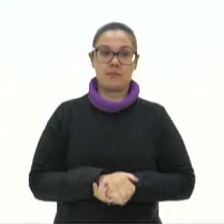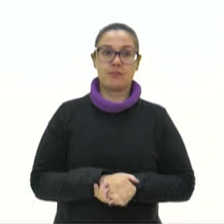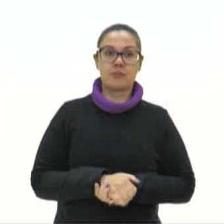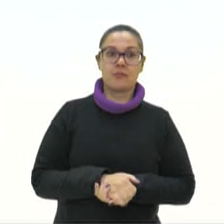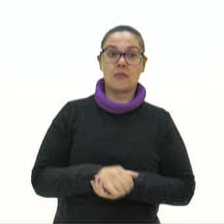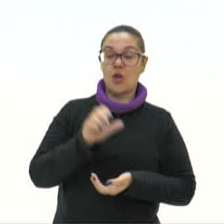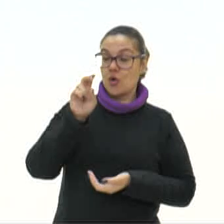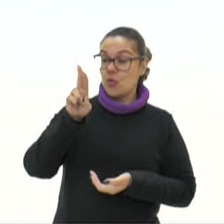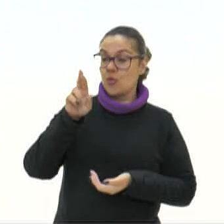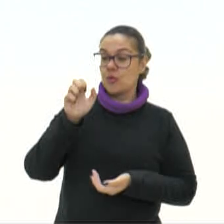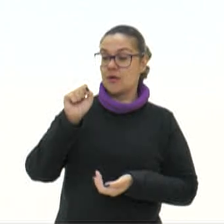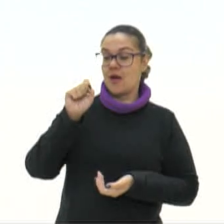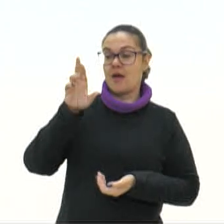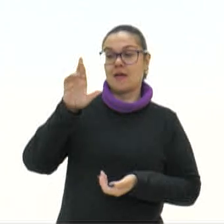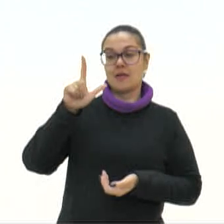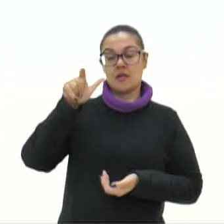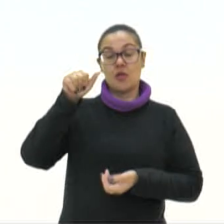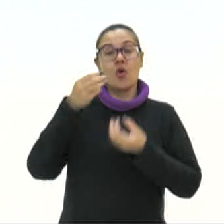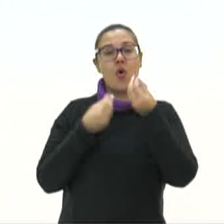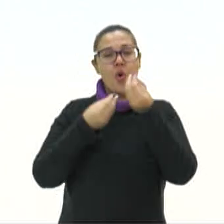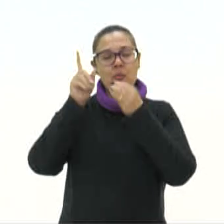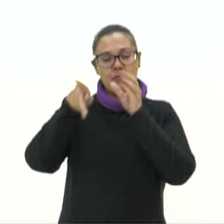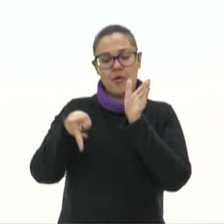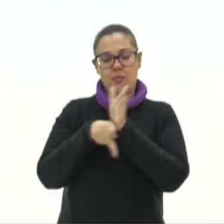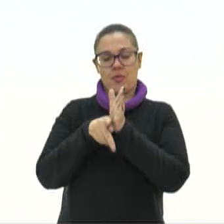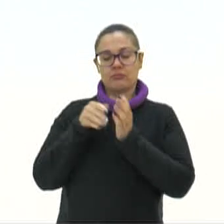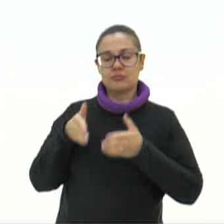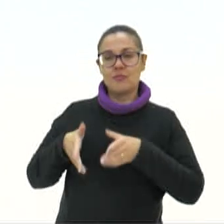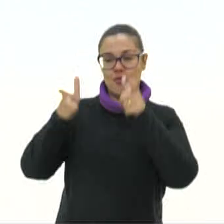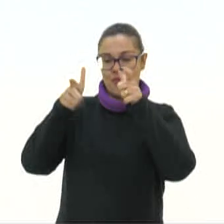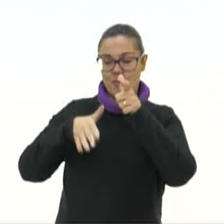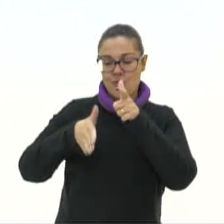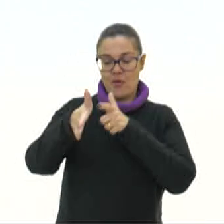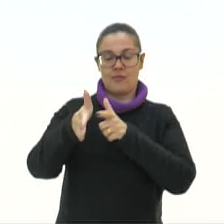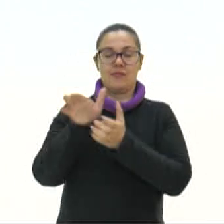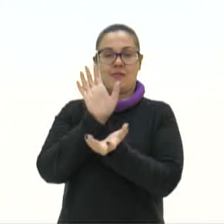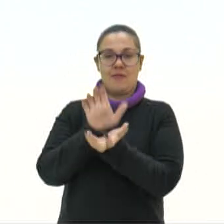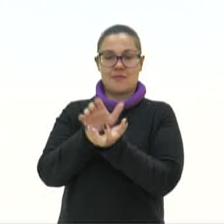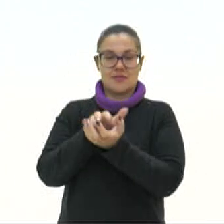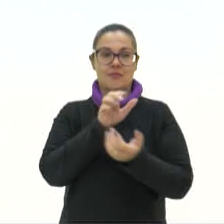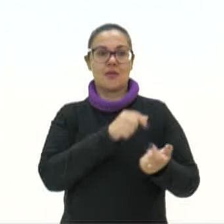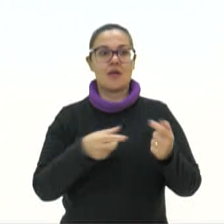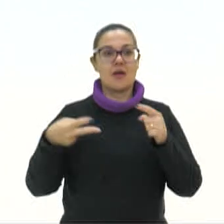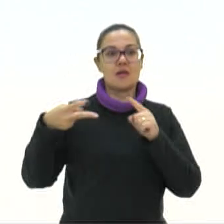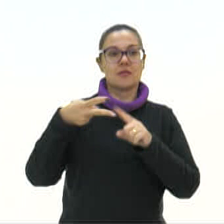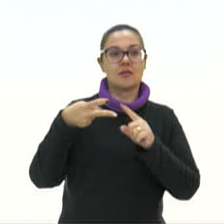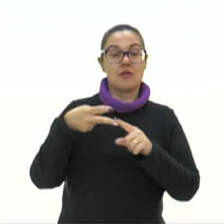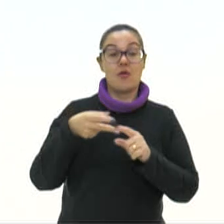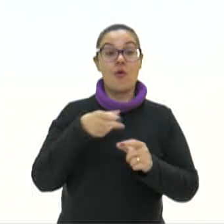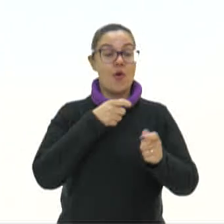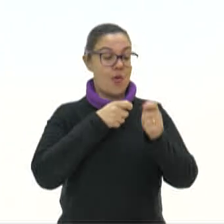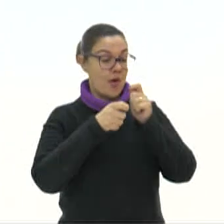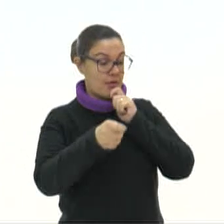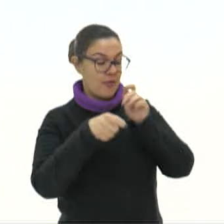Aureliano perguntou a Gilberto Gil como havia sido sua passagem pelo Recife. E a segunda alternativa,